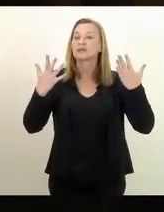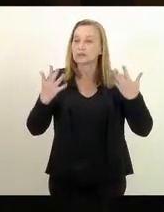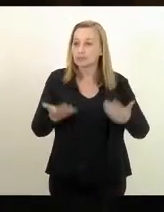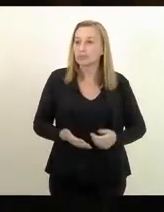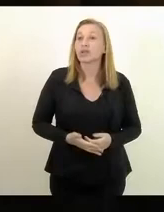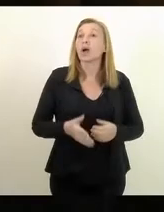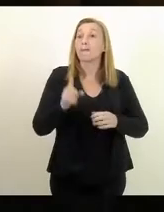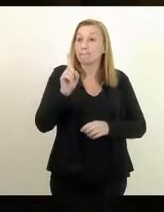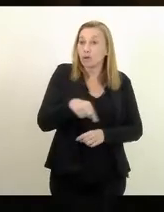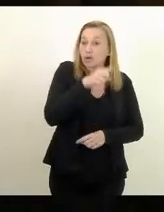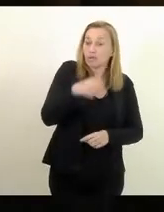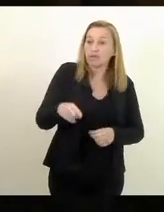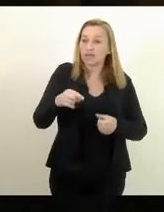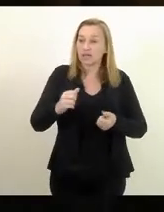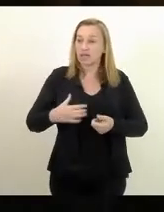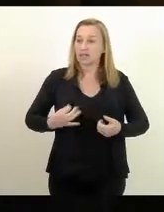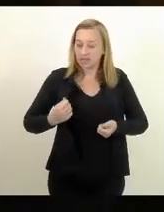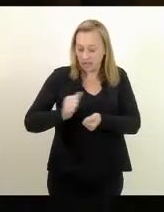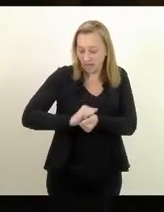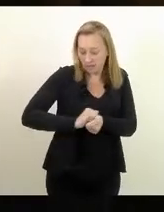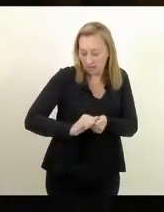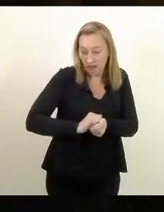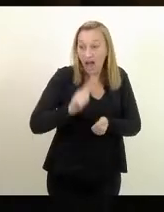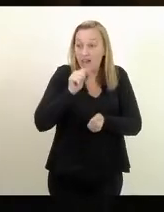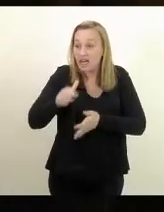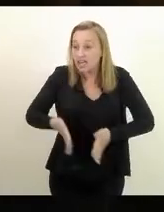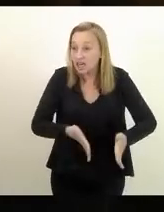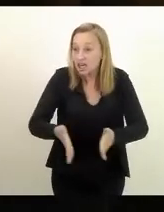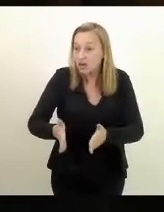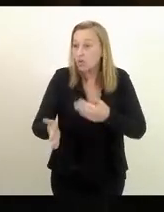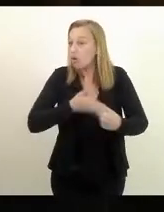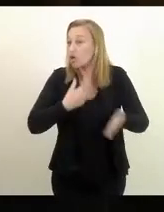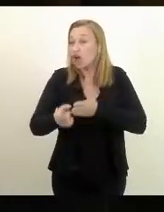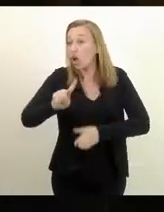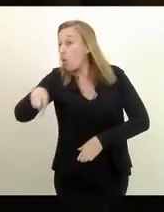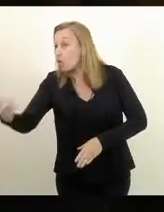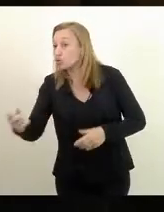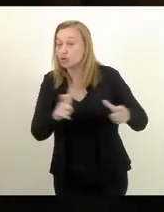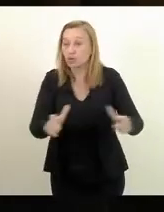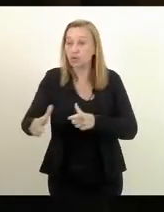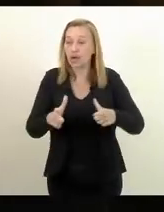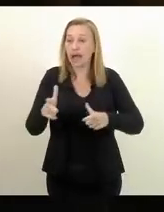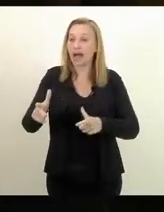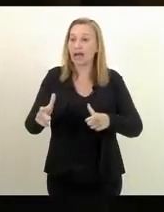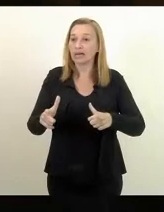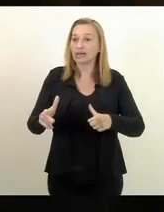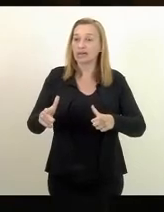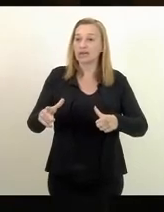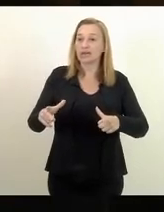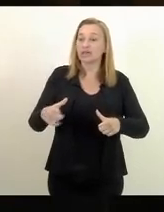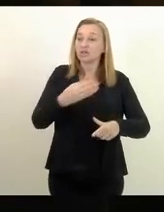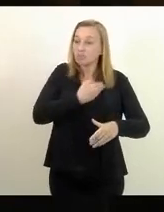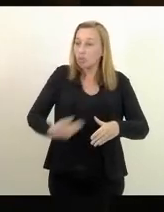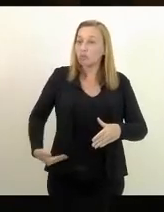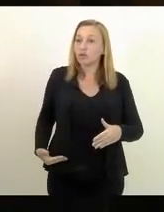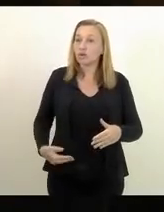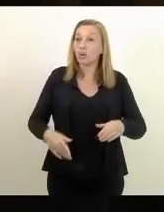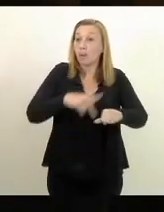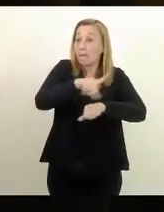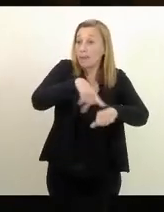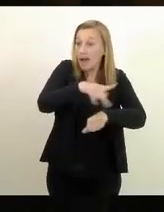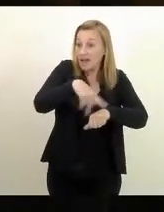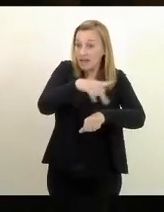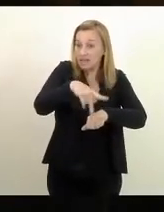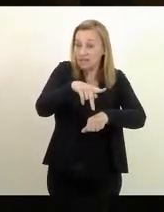proibidas de lavar roupas em rios ou em qualquer outro lugar público no país foram